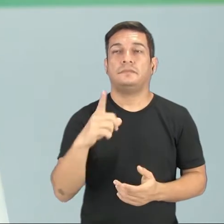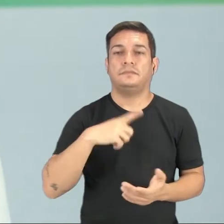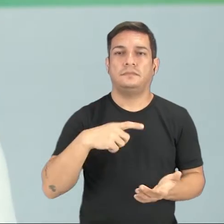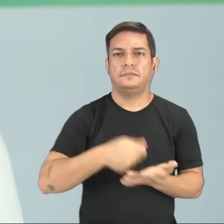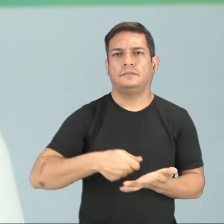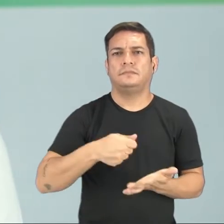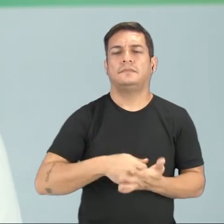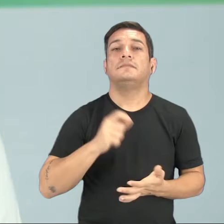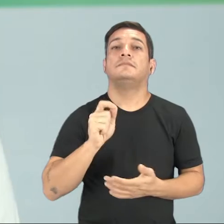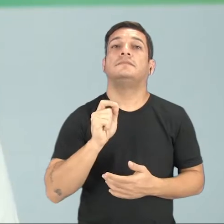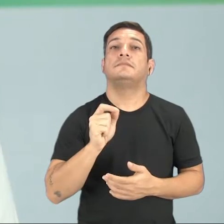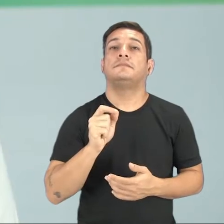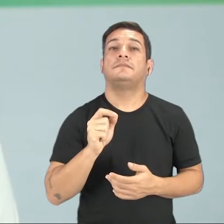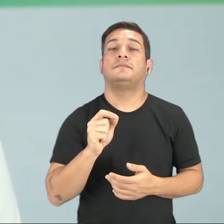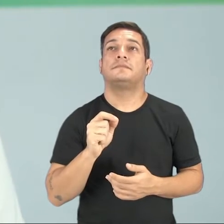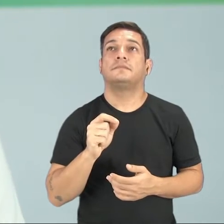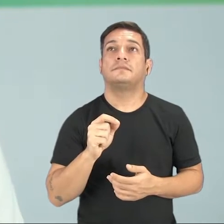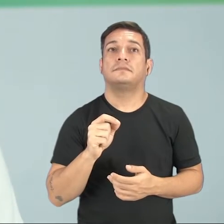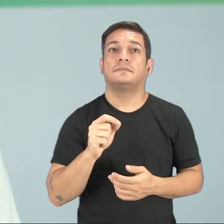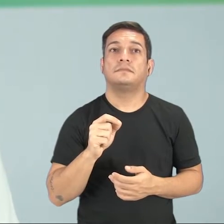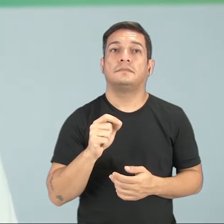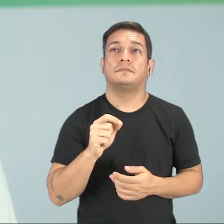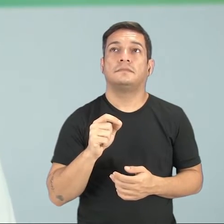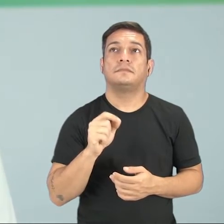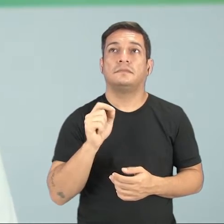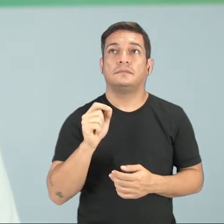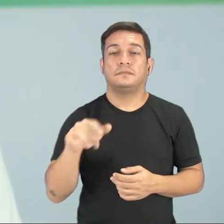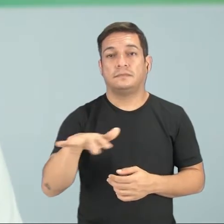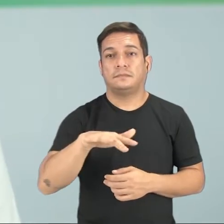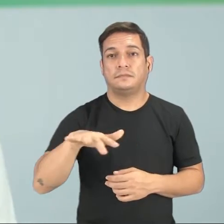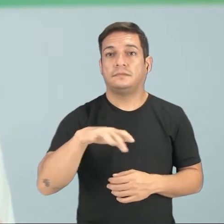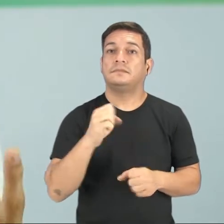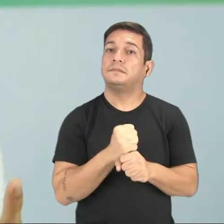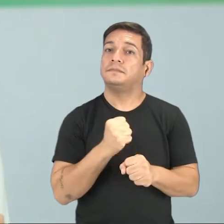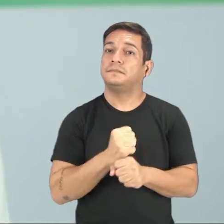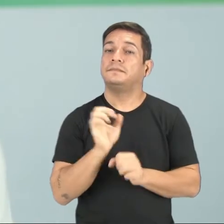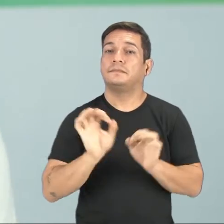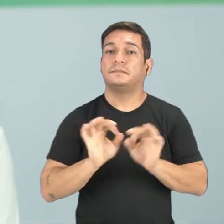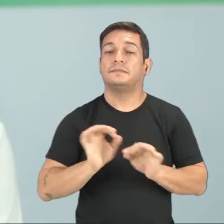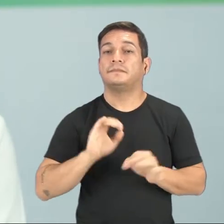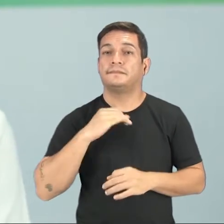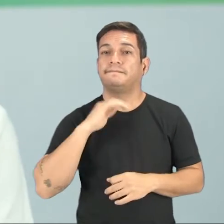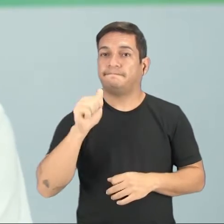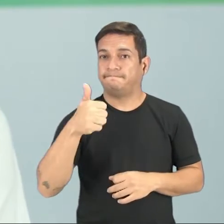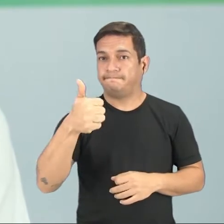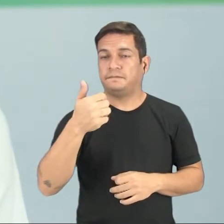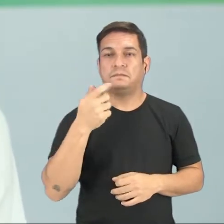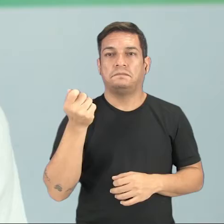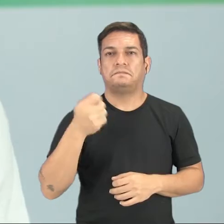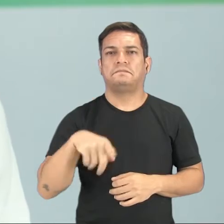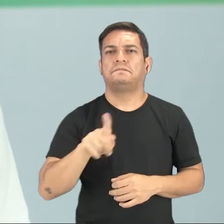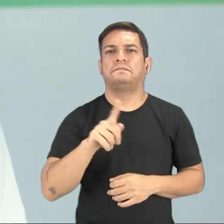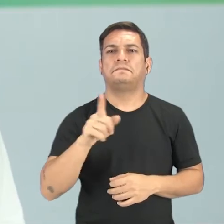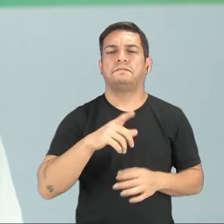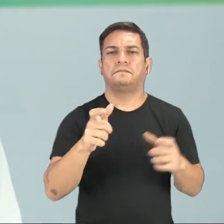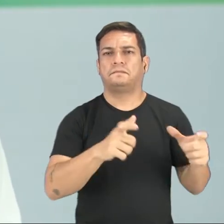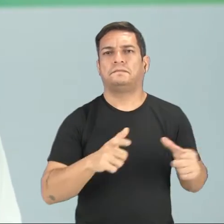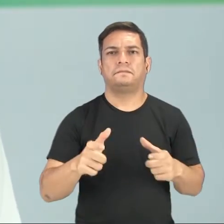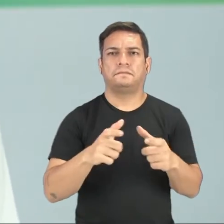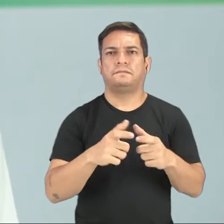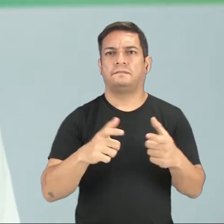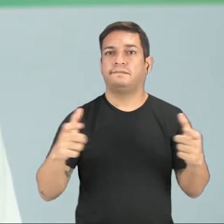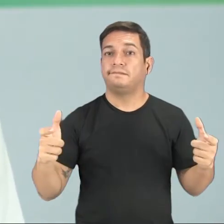exige uma pequena área para construção. Então, isso é uma vantagem. Não precisa de uma área muito